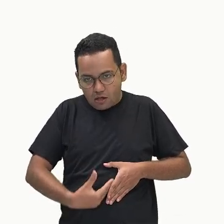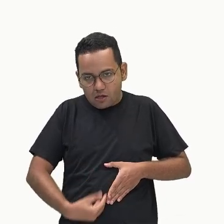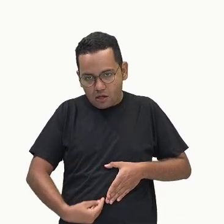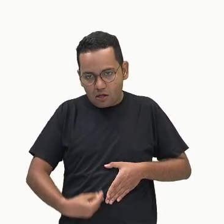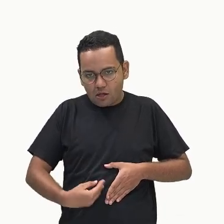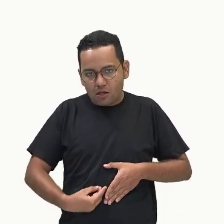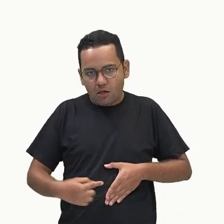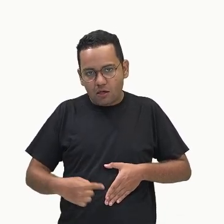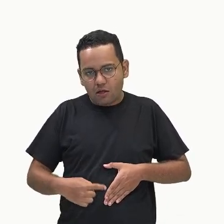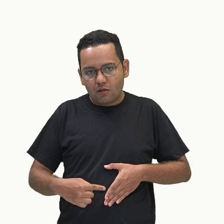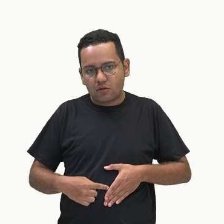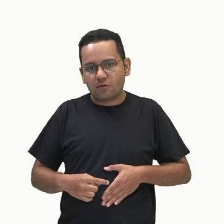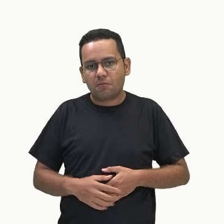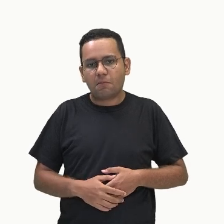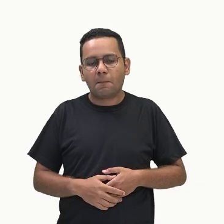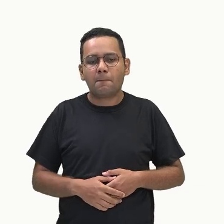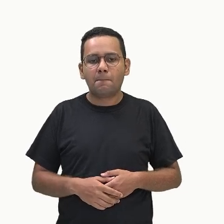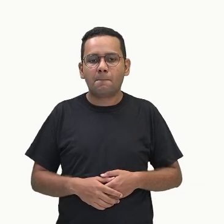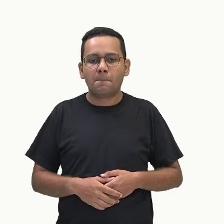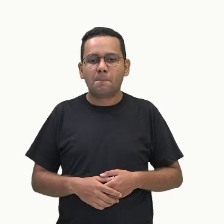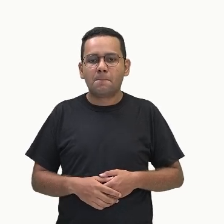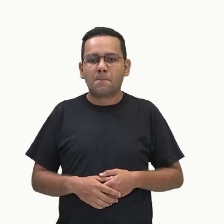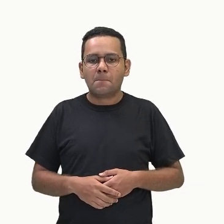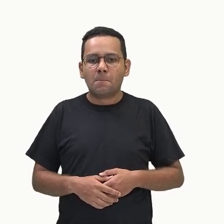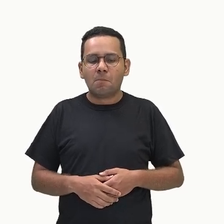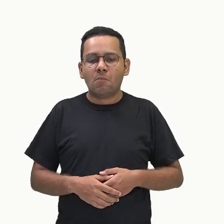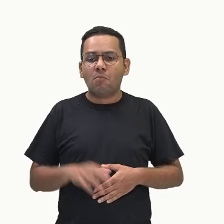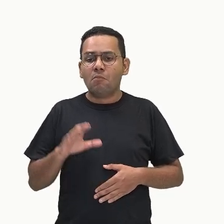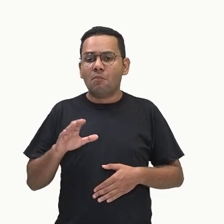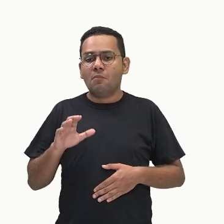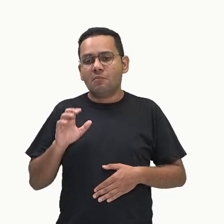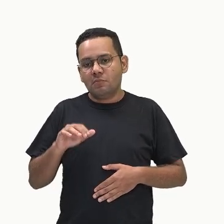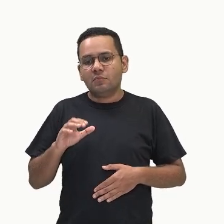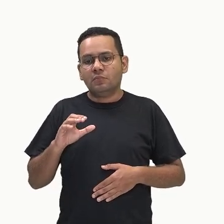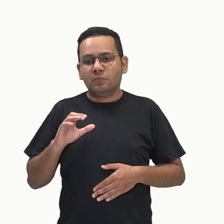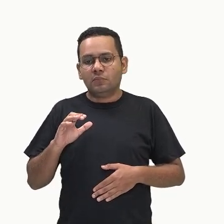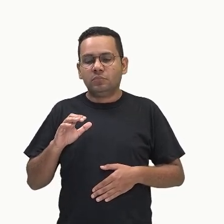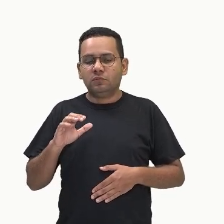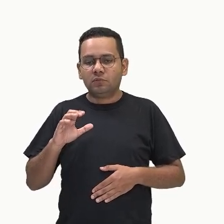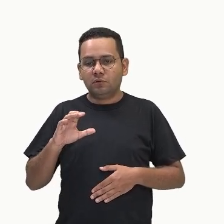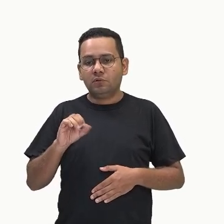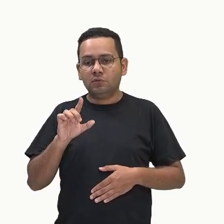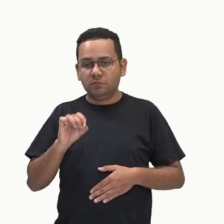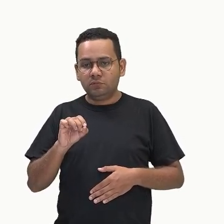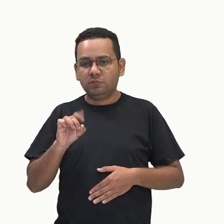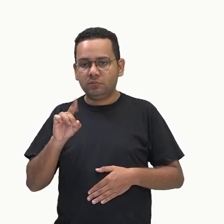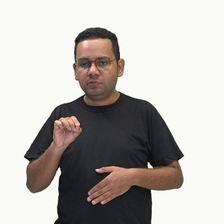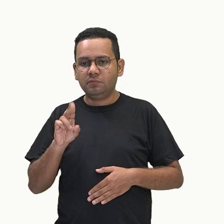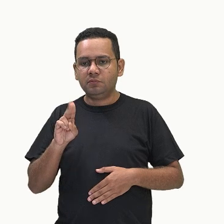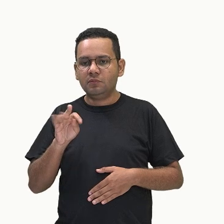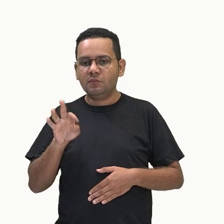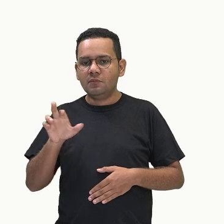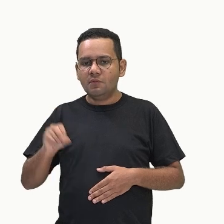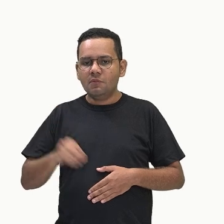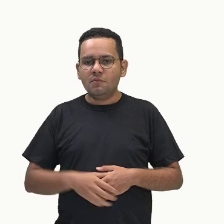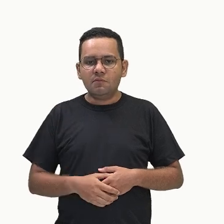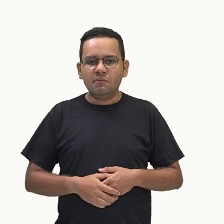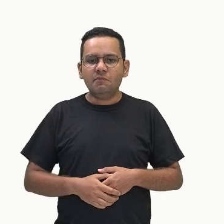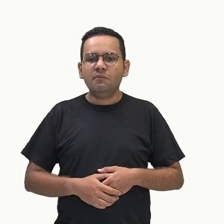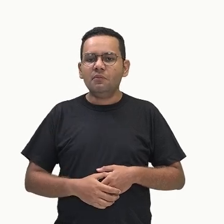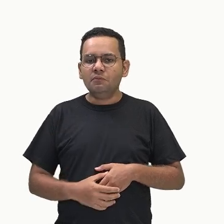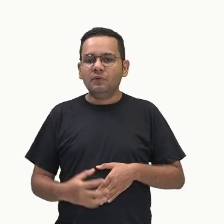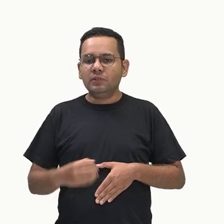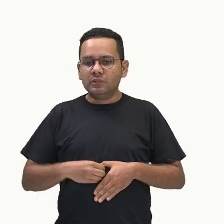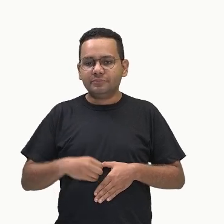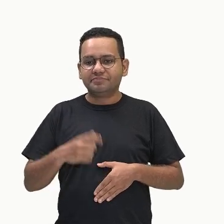brancos, aqui a entrada do canal vaginal, do canal do útero, colo do útero, e aqui os